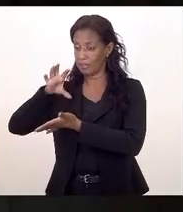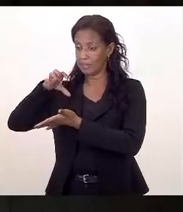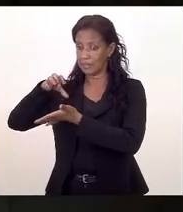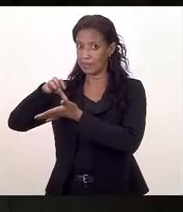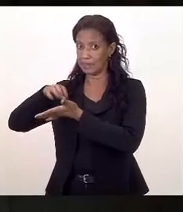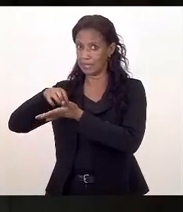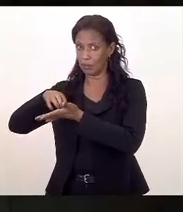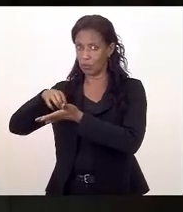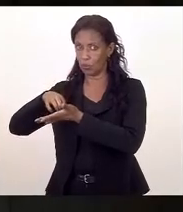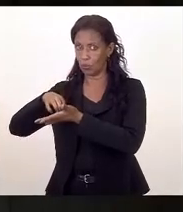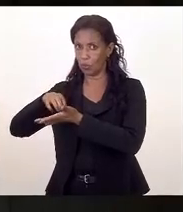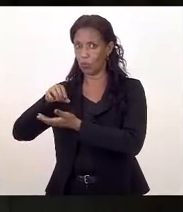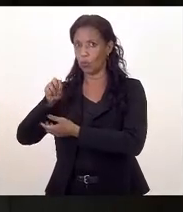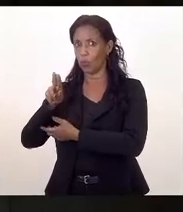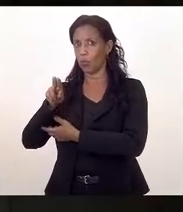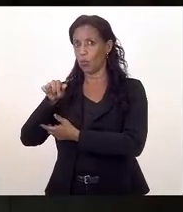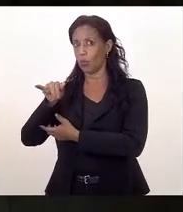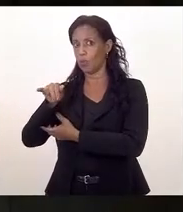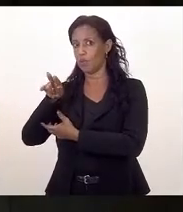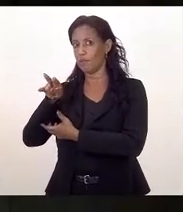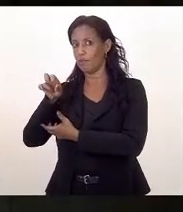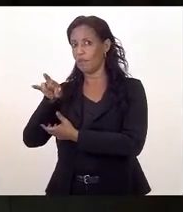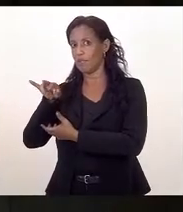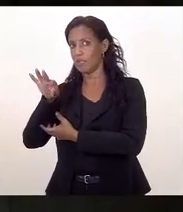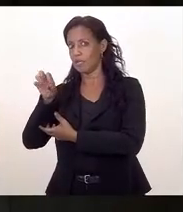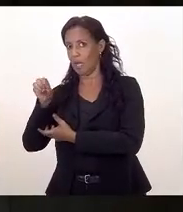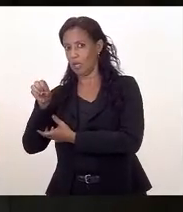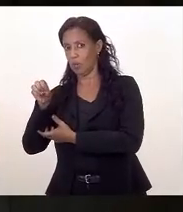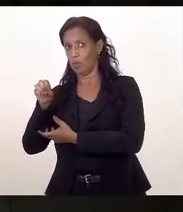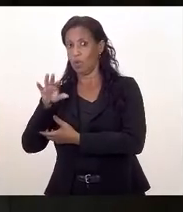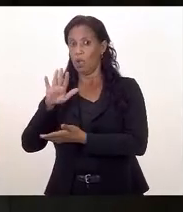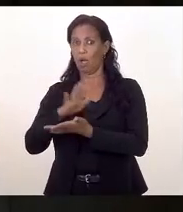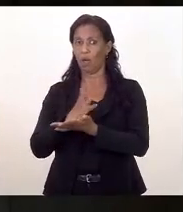Algumas razões impedem a UESO de dar esse passo.